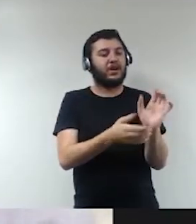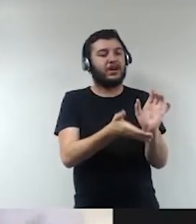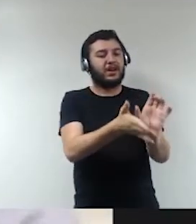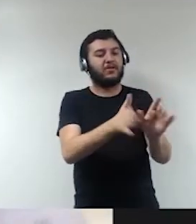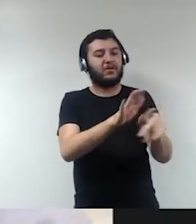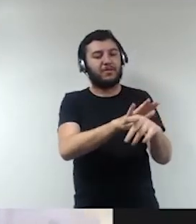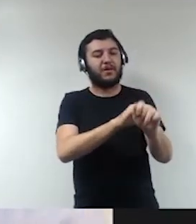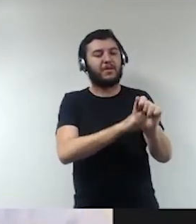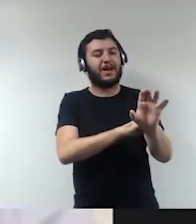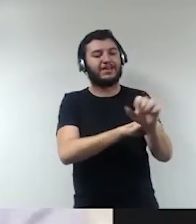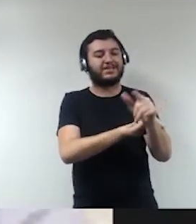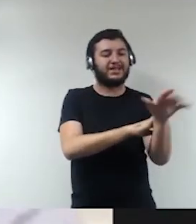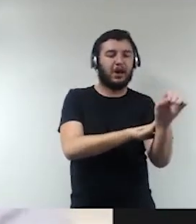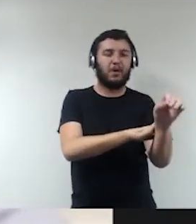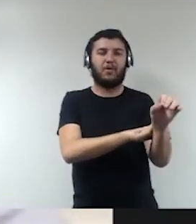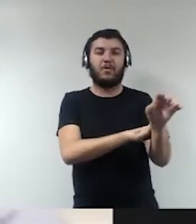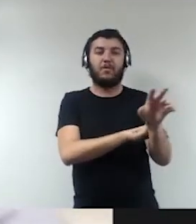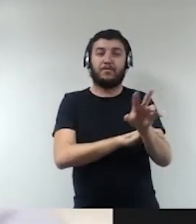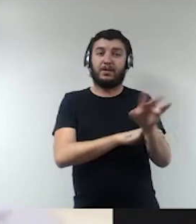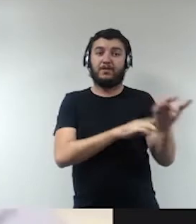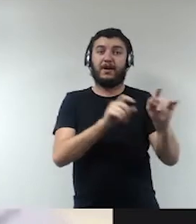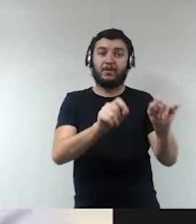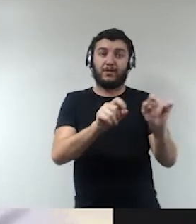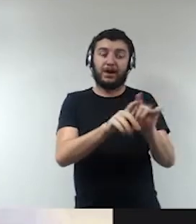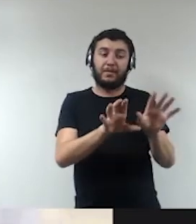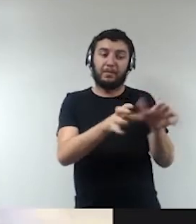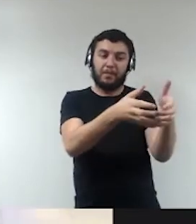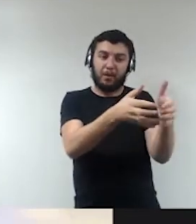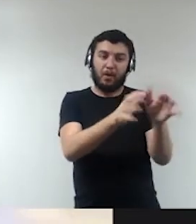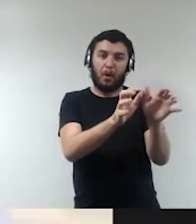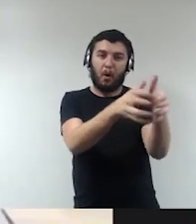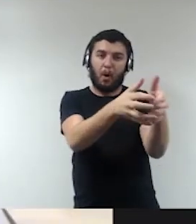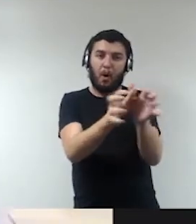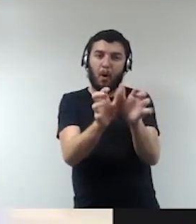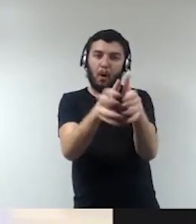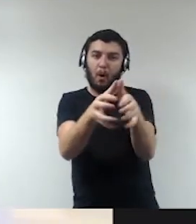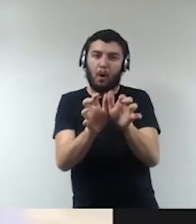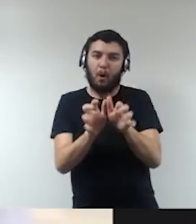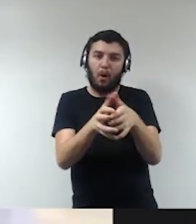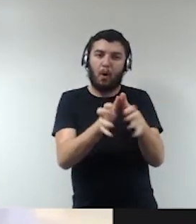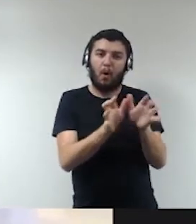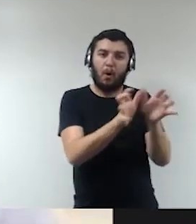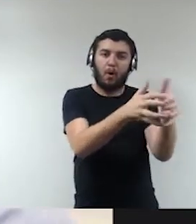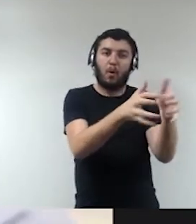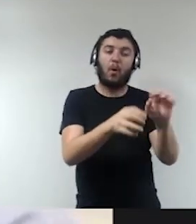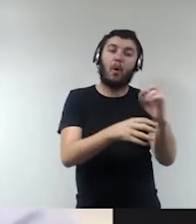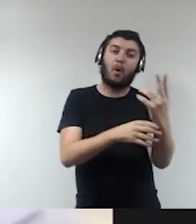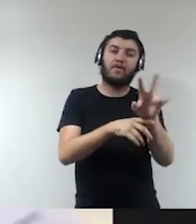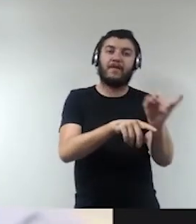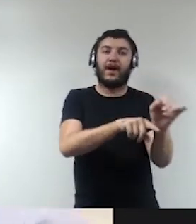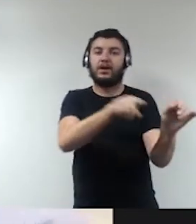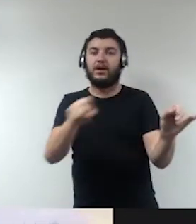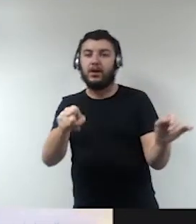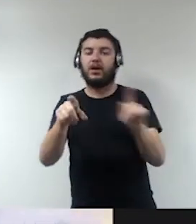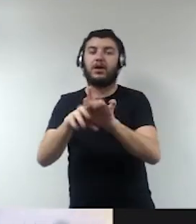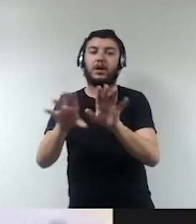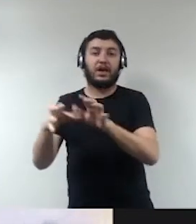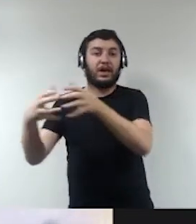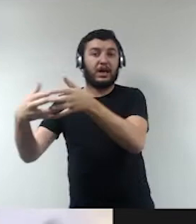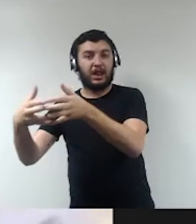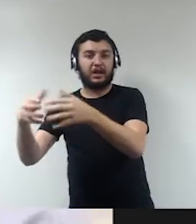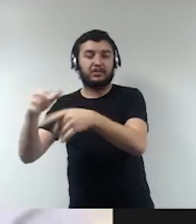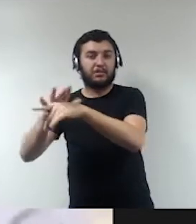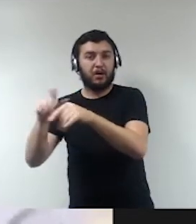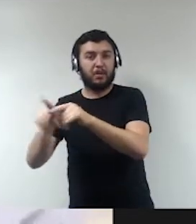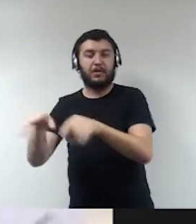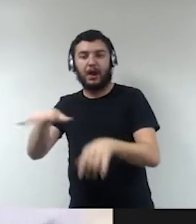Se isso seria, por exemplo, divisível por classes de credores, interesses homogêneos, então eu vou fazer uma mediação em relação aos